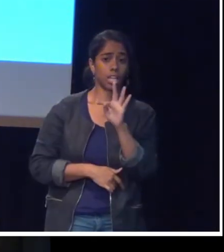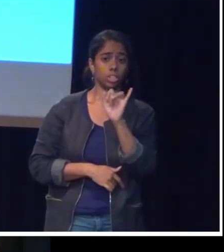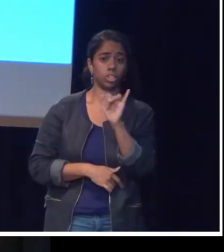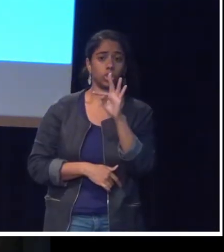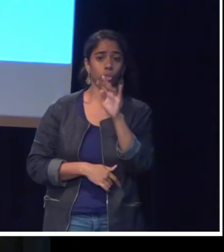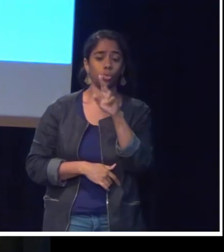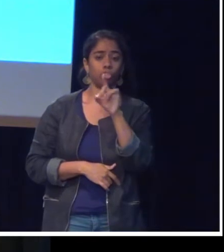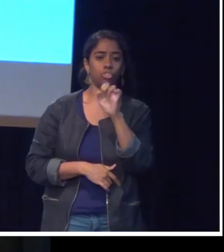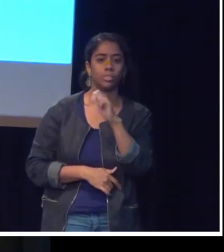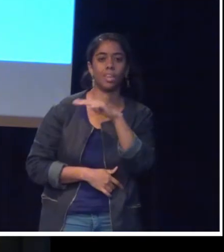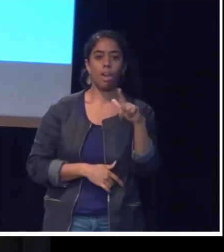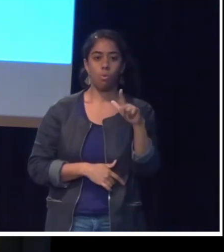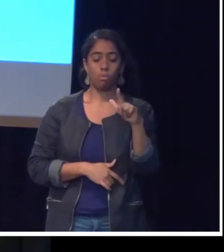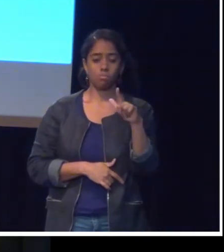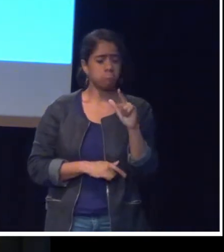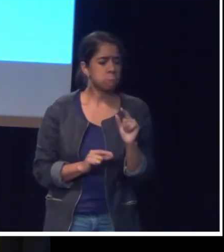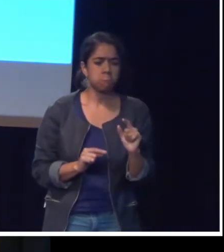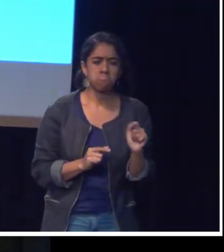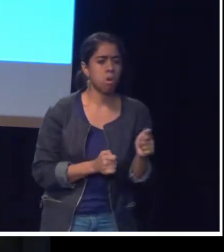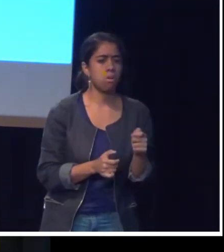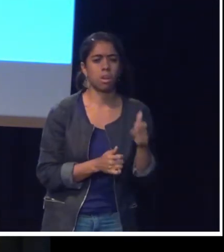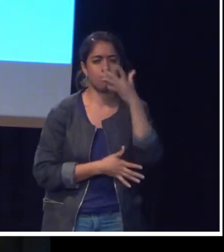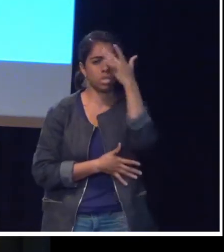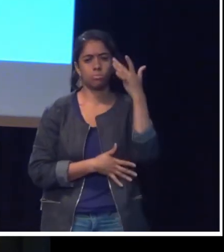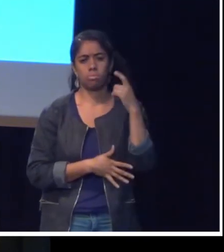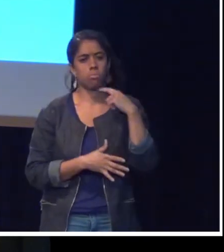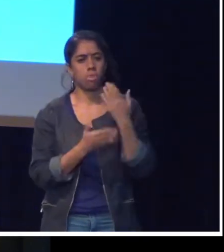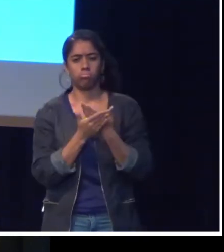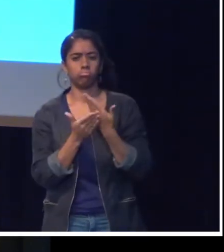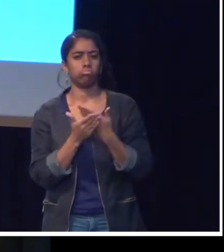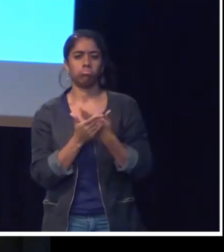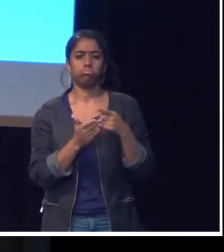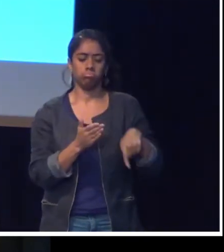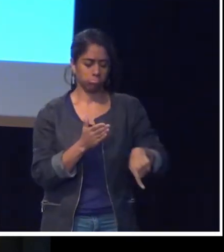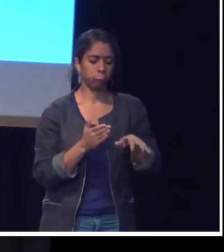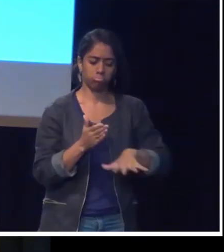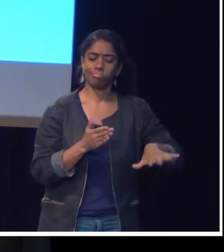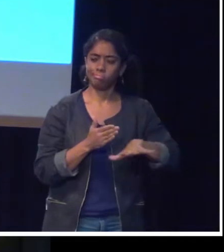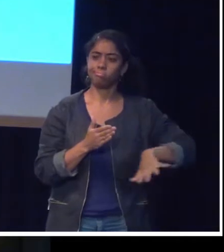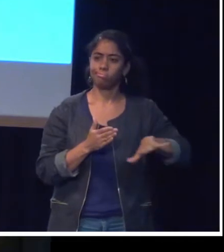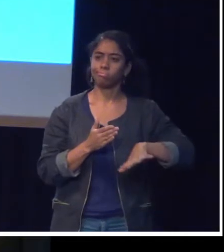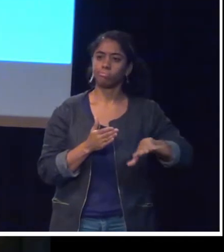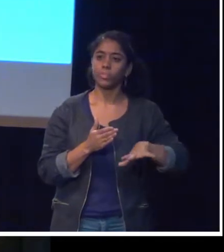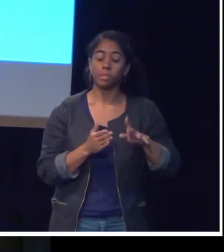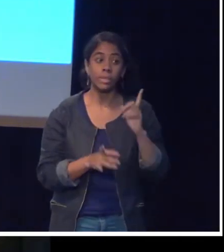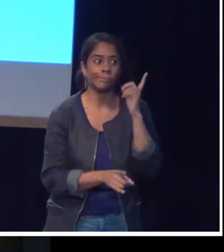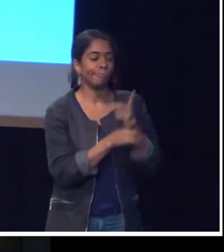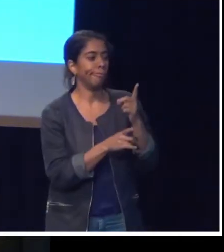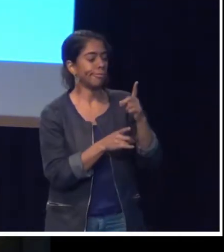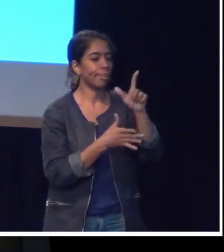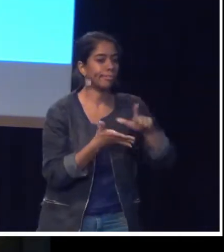estudos voltados para essa área, senti dificuldade em poder achar literatura que abrangesse, e, de fato, falasse das